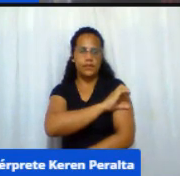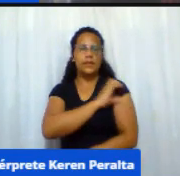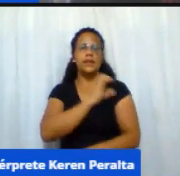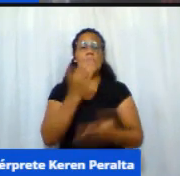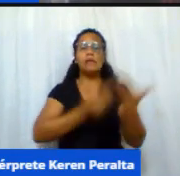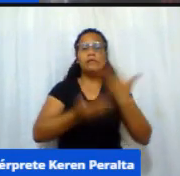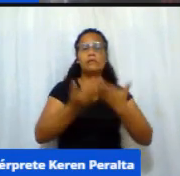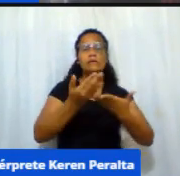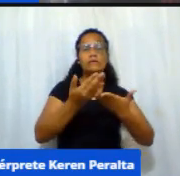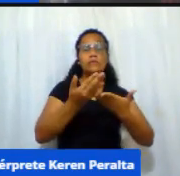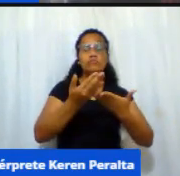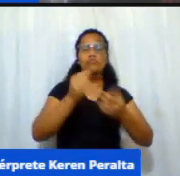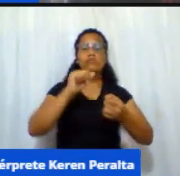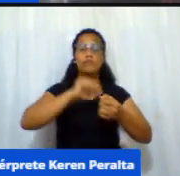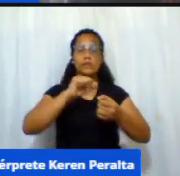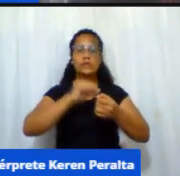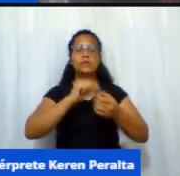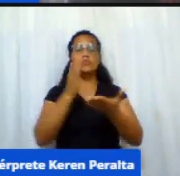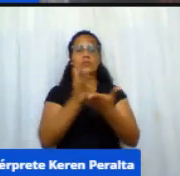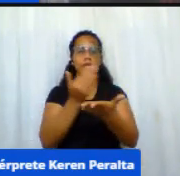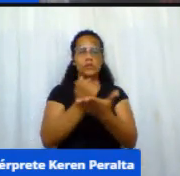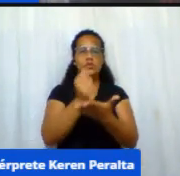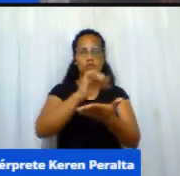pelos professores da escola,